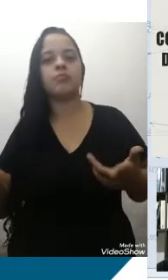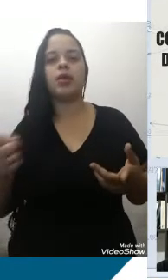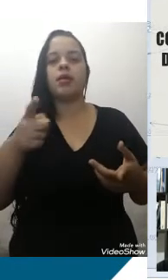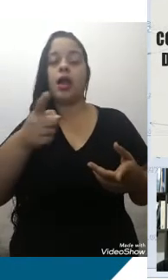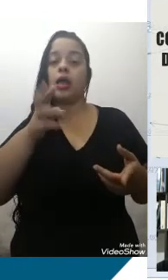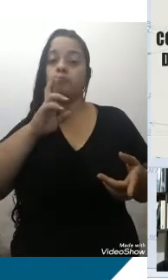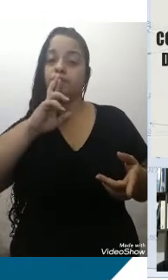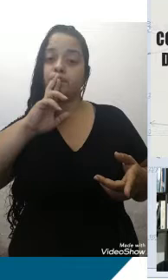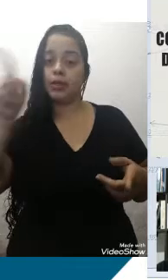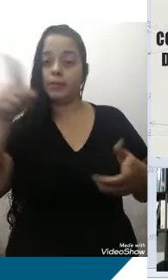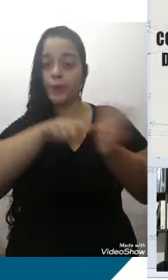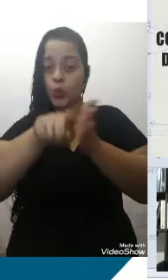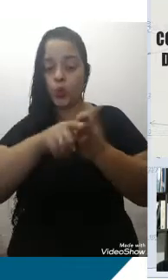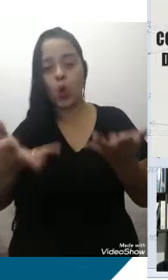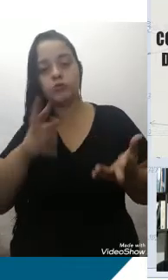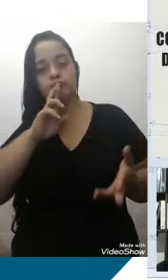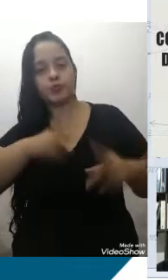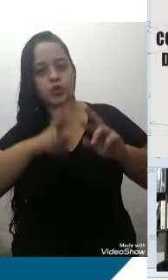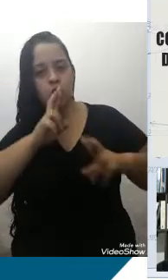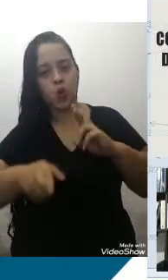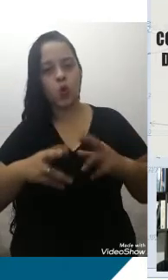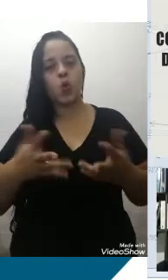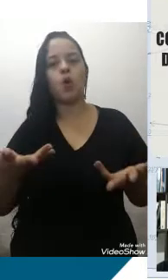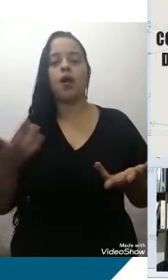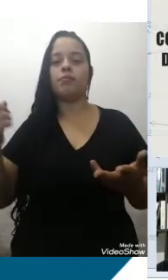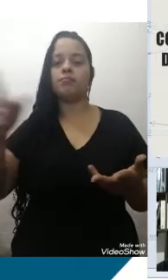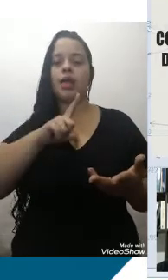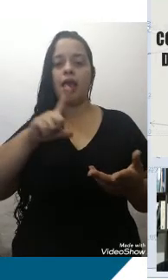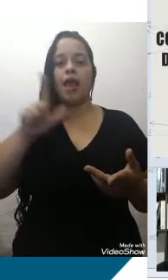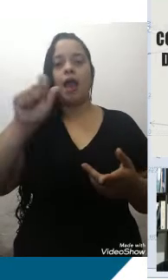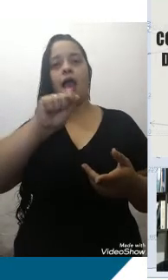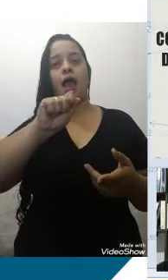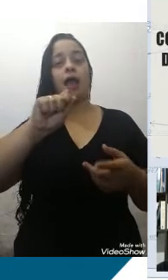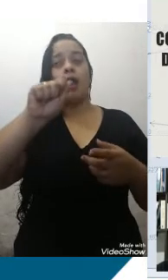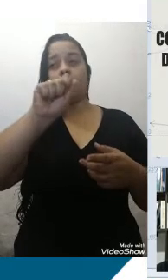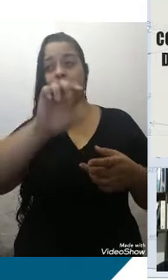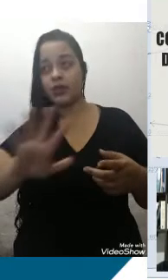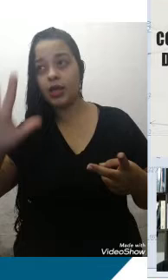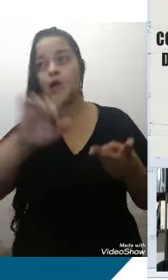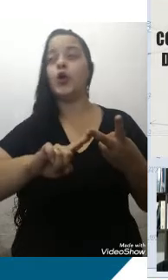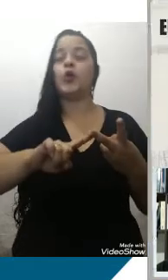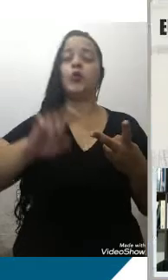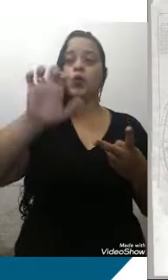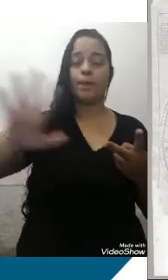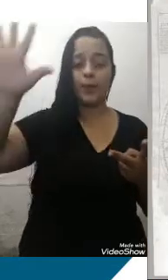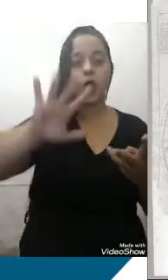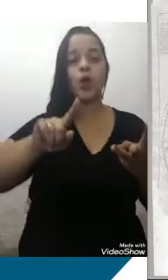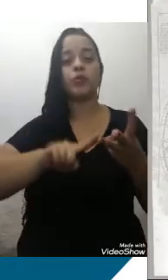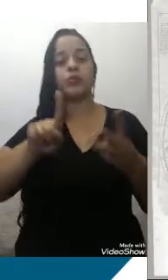com o tema de hoje: relações entre africanos, europeus e asiáticos durante os séculos XV e XVIII.